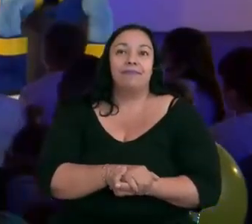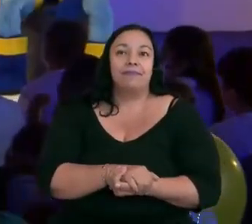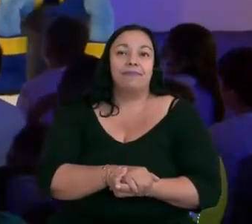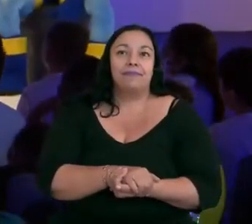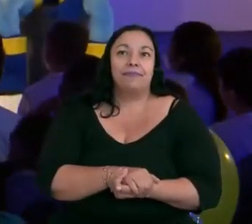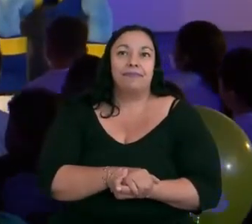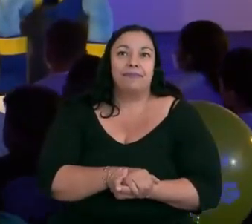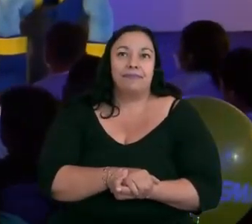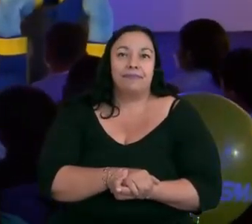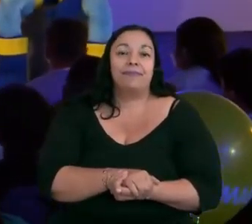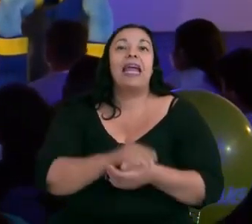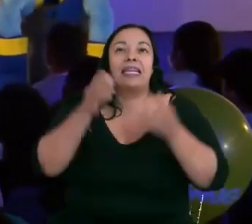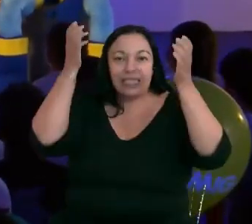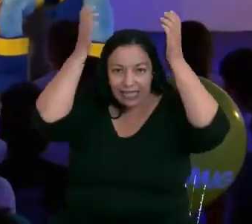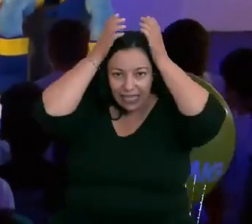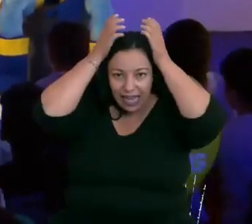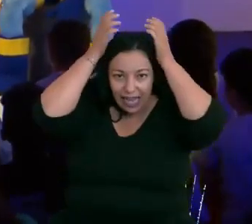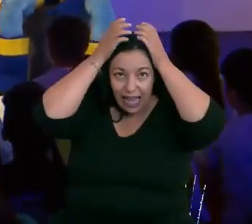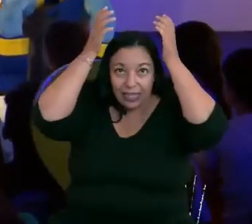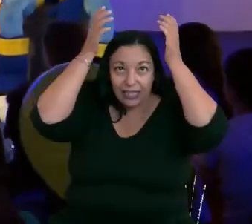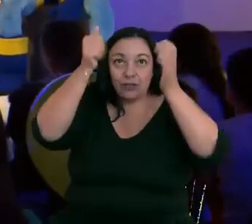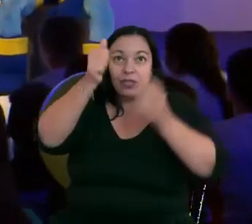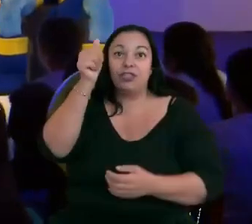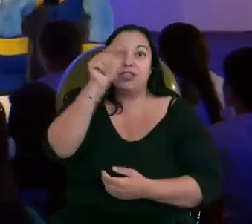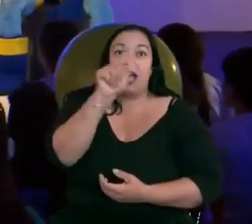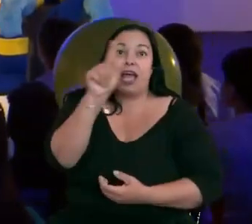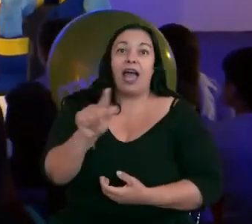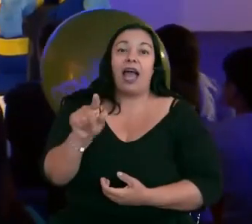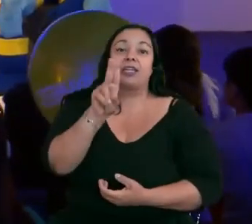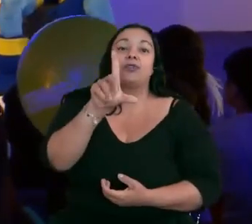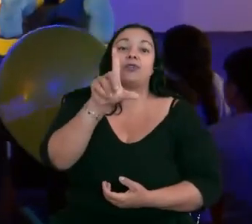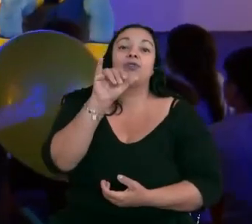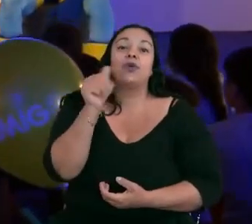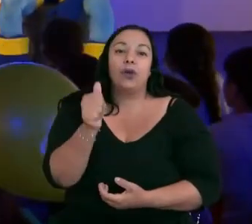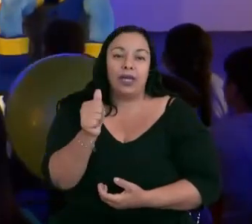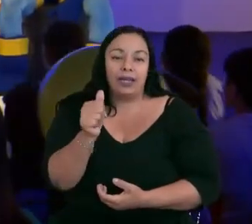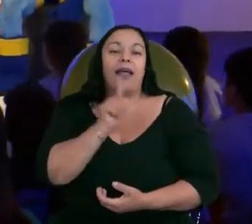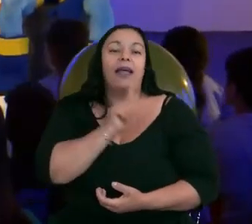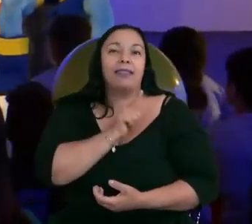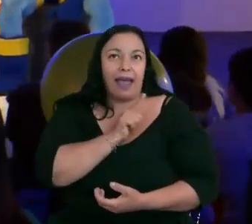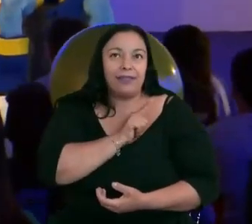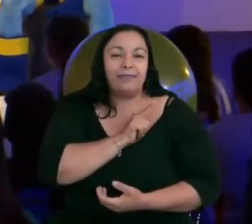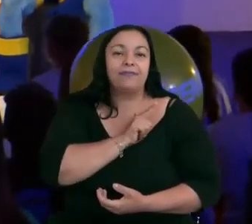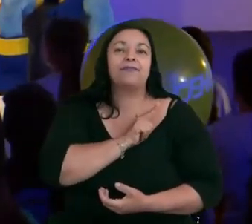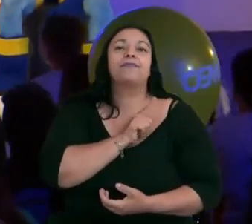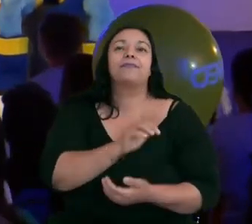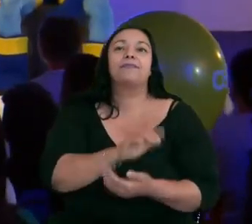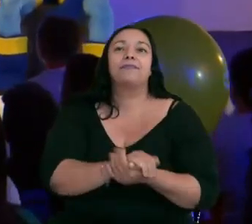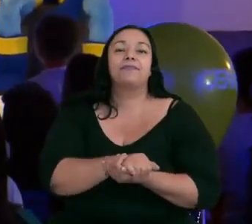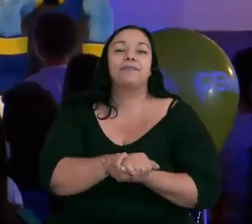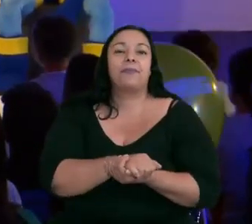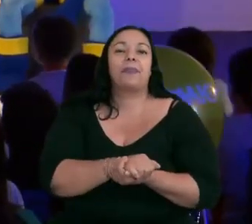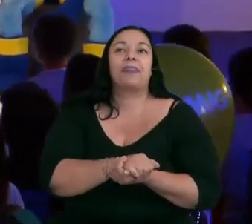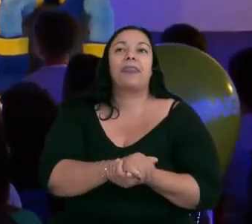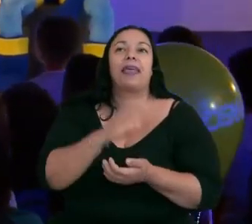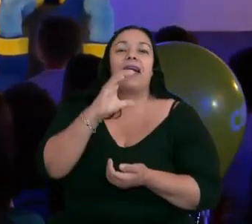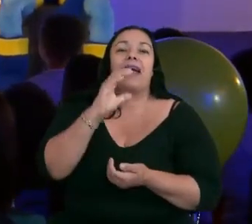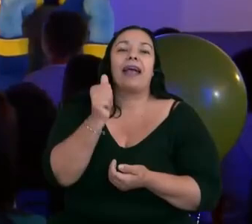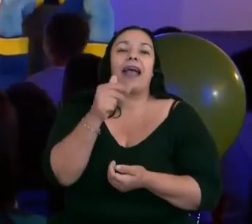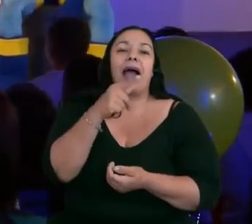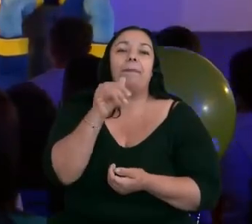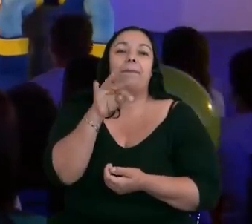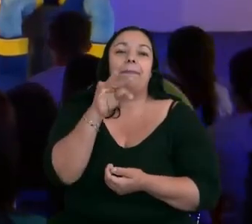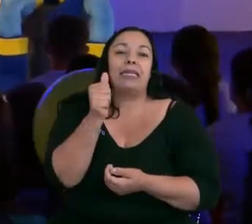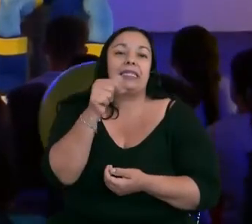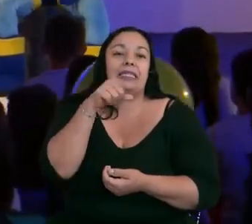Esse reino de Azulha existe, ele fica só o Capitão Mergulho, sabe por quê? Porque ele tem um